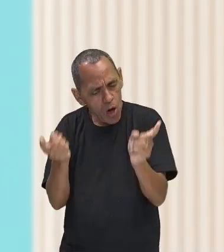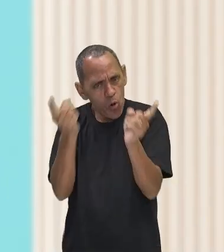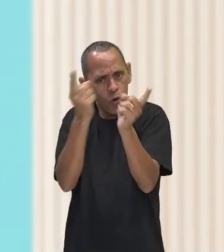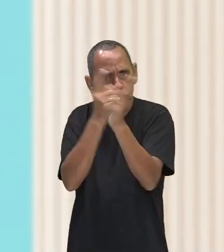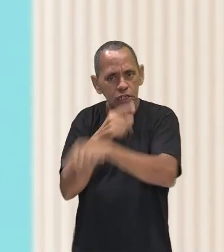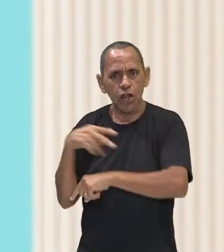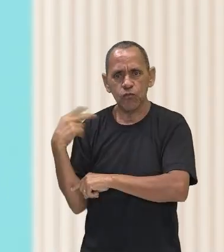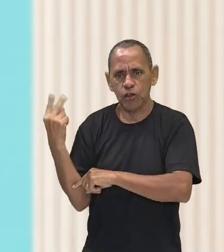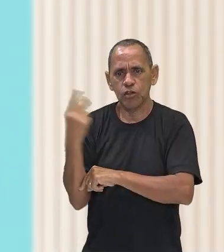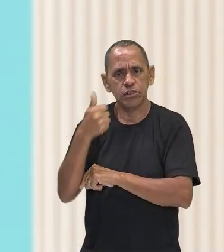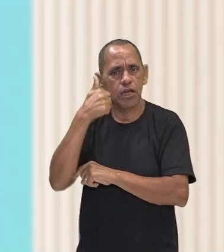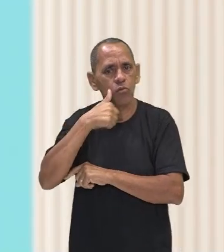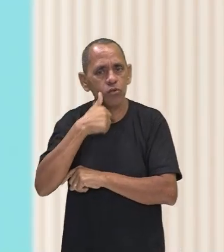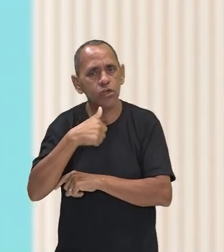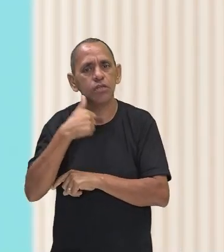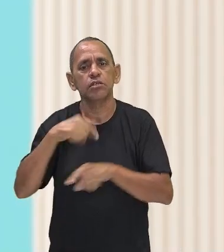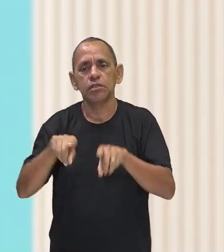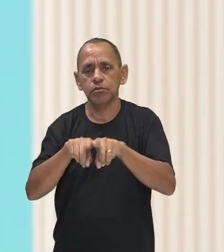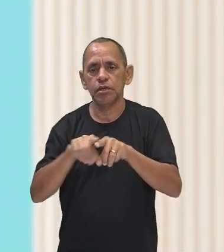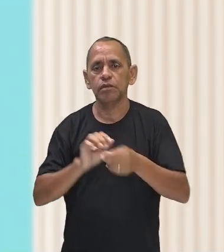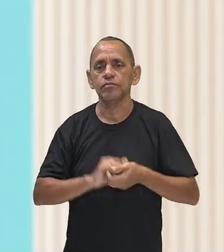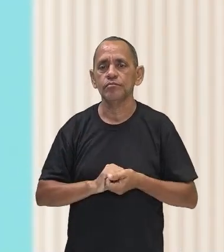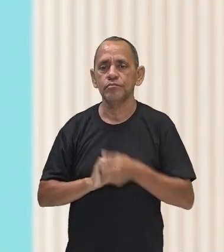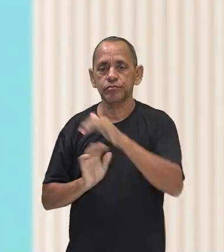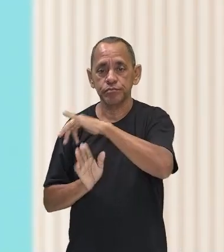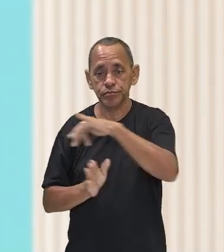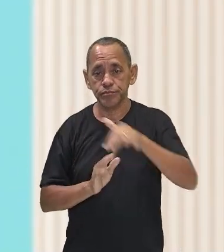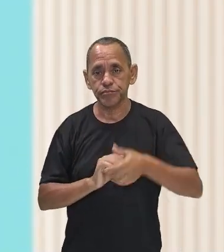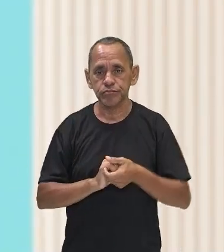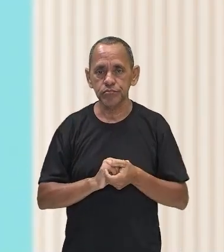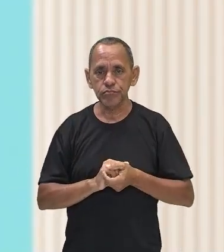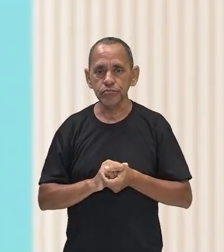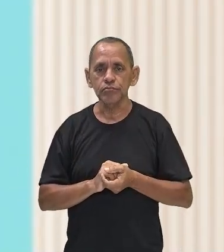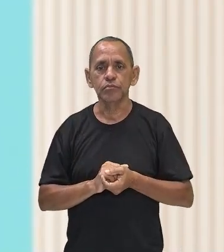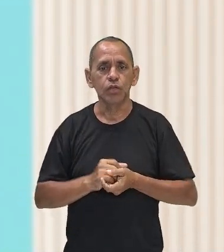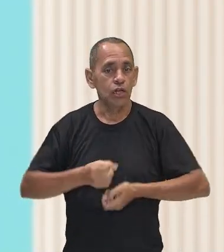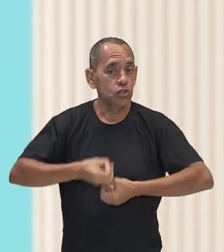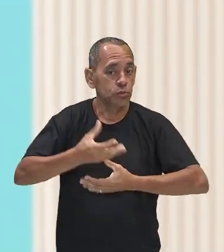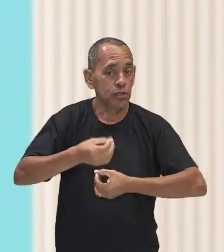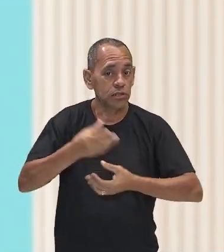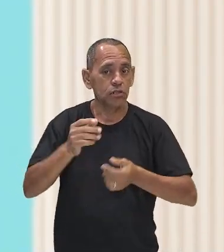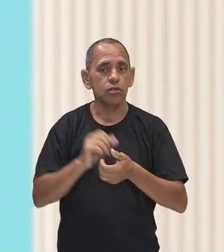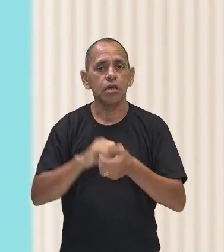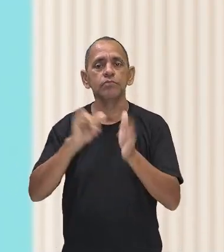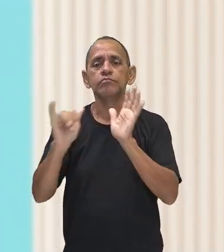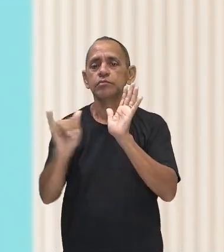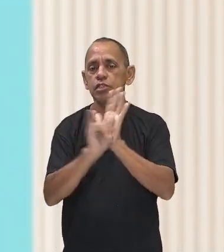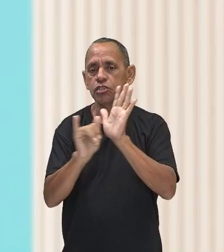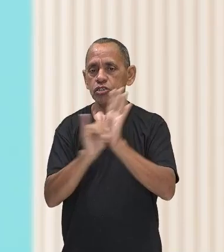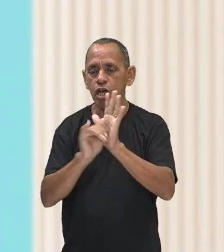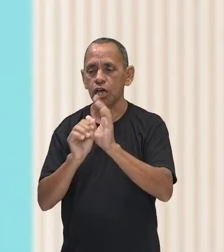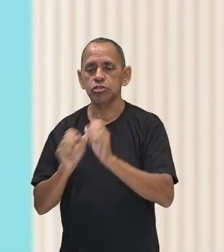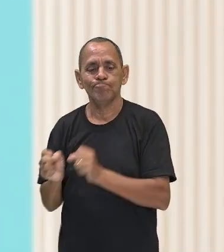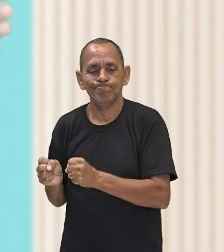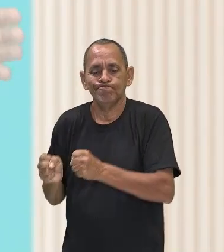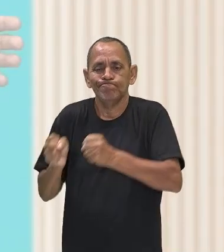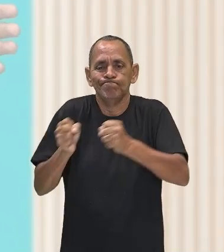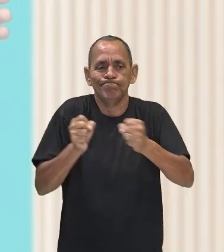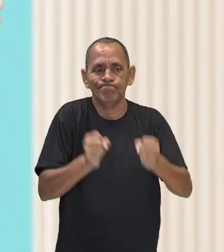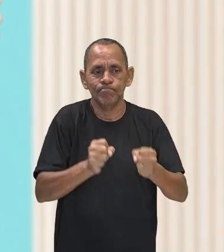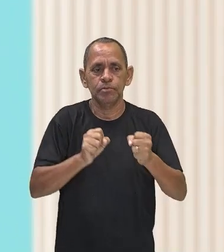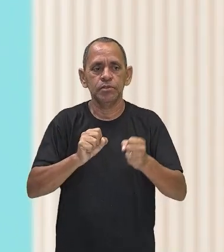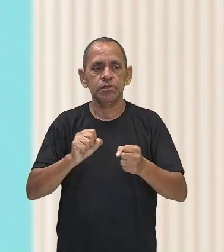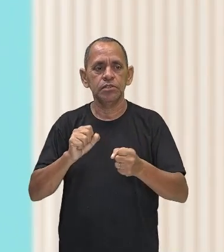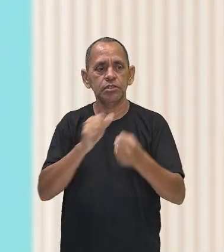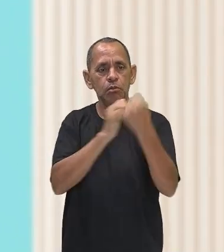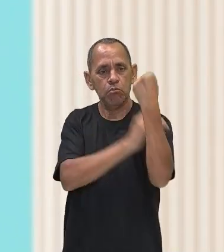outro dado é a expressão de identidade e empoderamento isso daí já é um uma outra visão diferente da